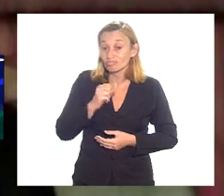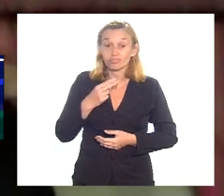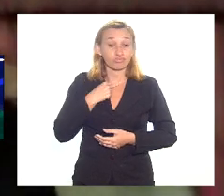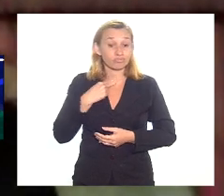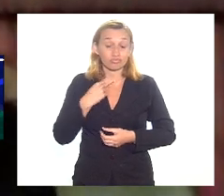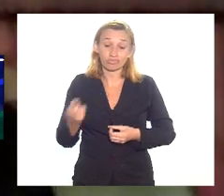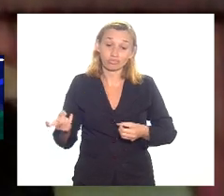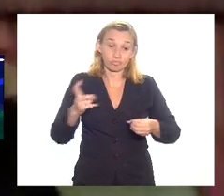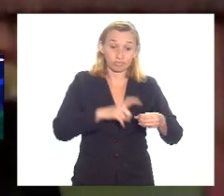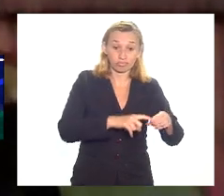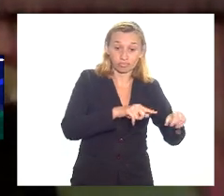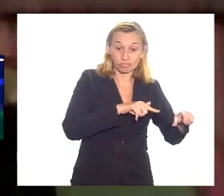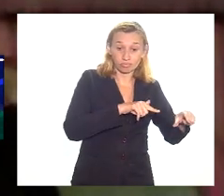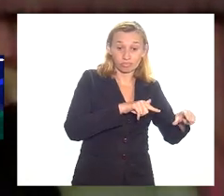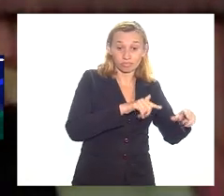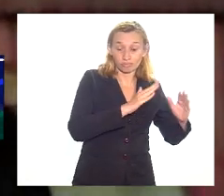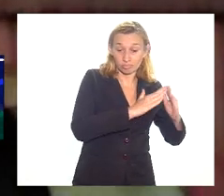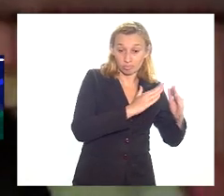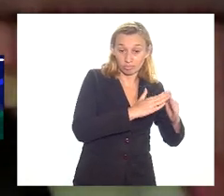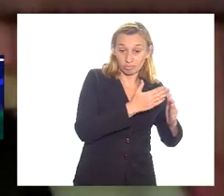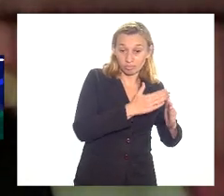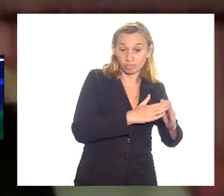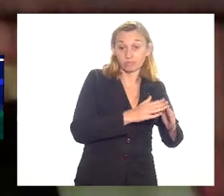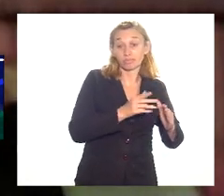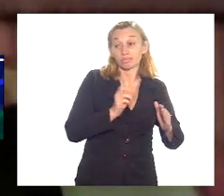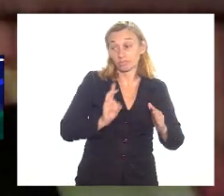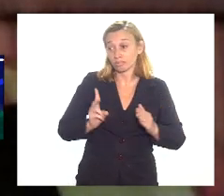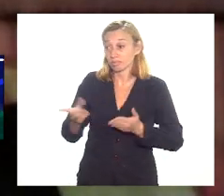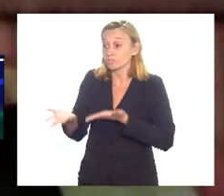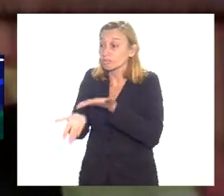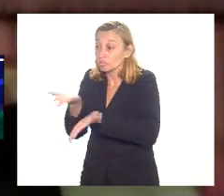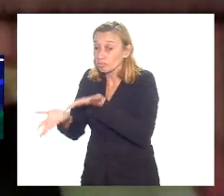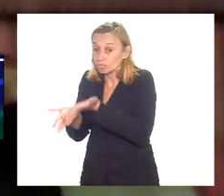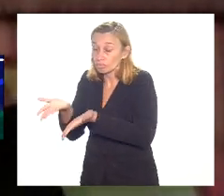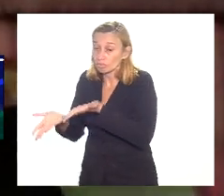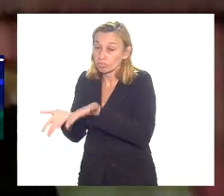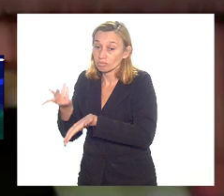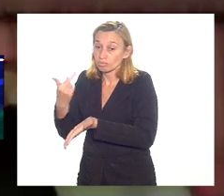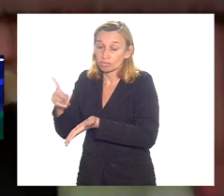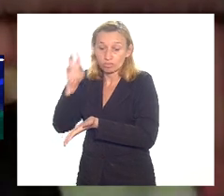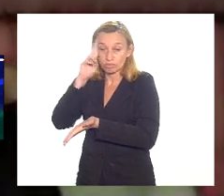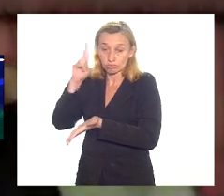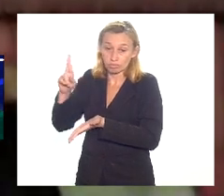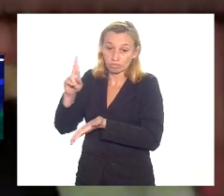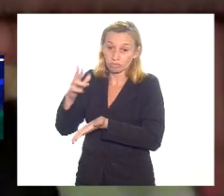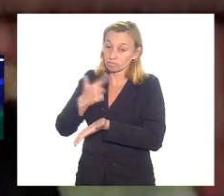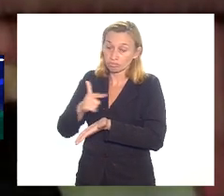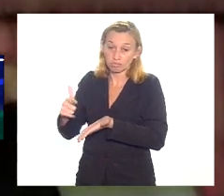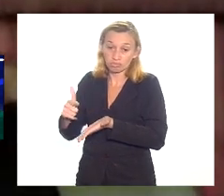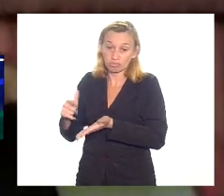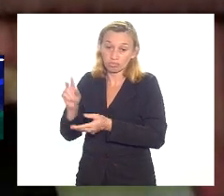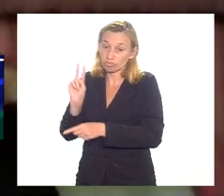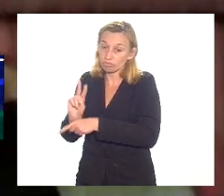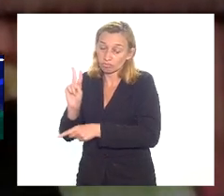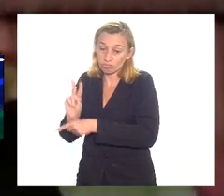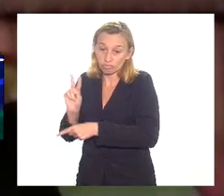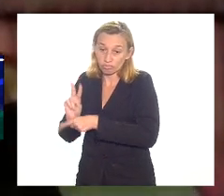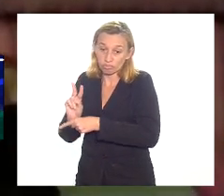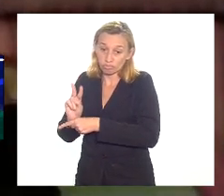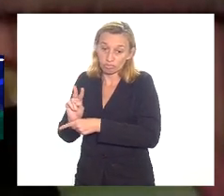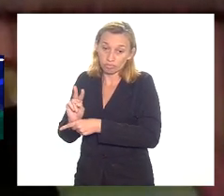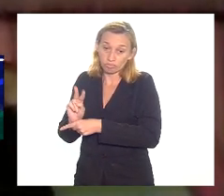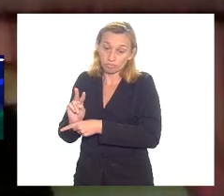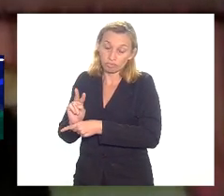impossibilitada de sair para continuar cuidando dos seus patrões. E não houve ali um cuidado, né, proteção para